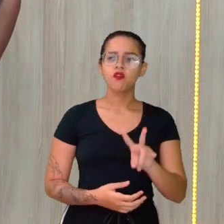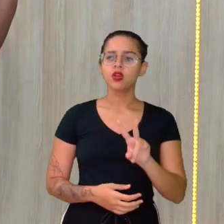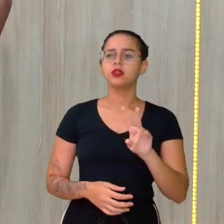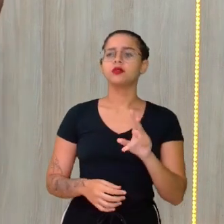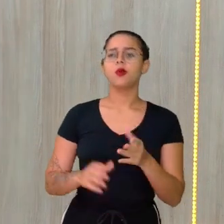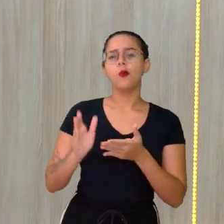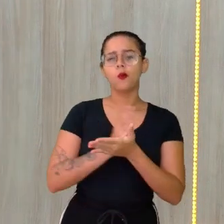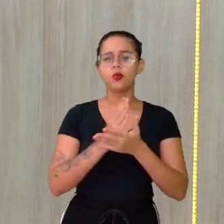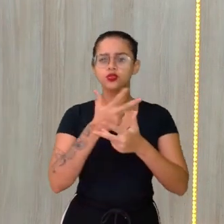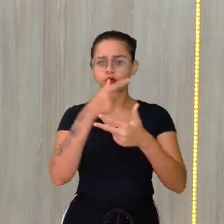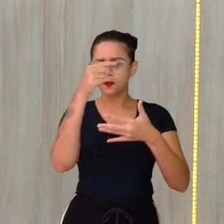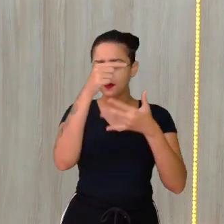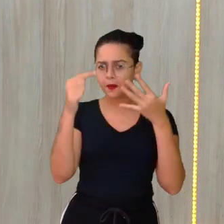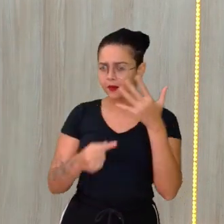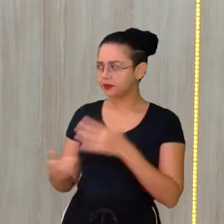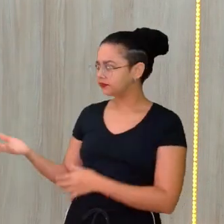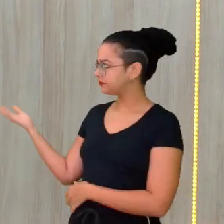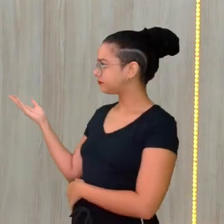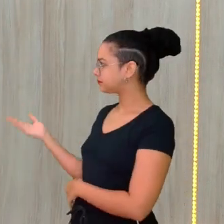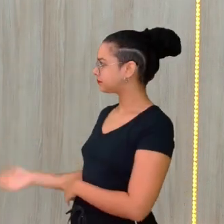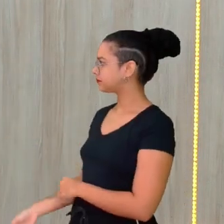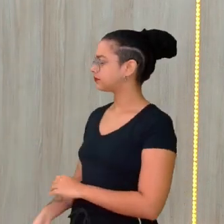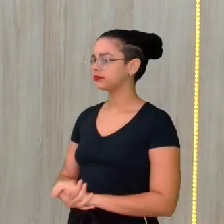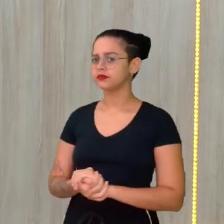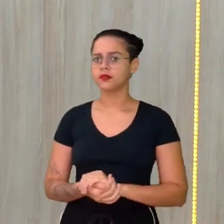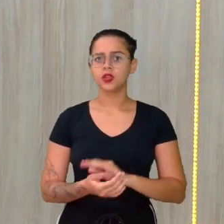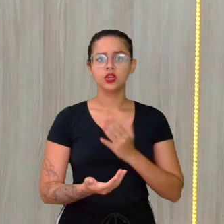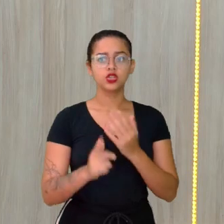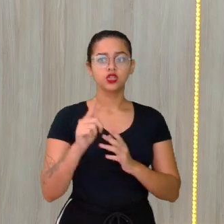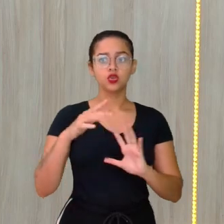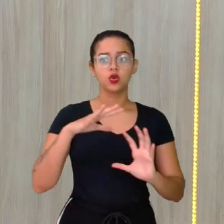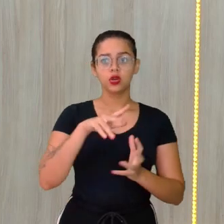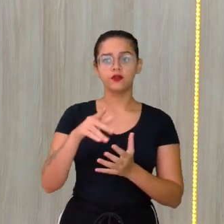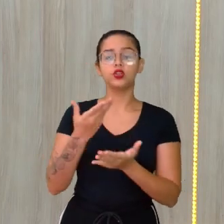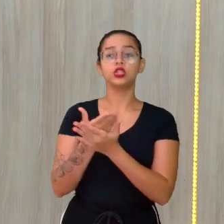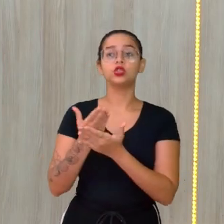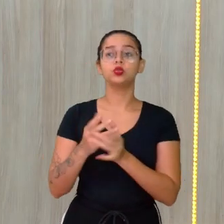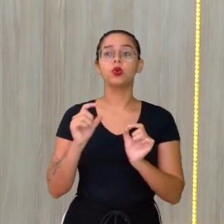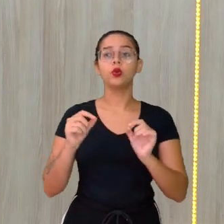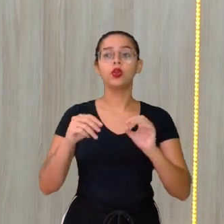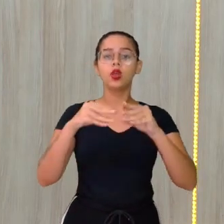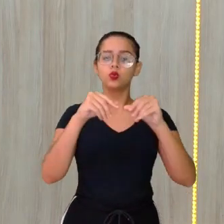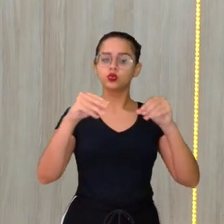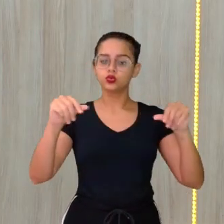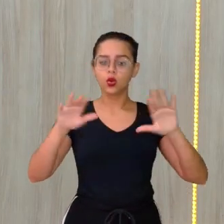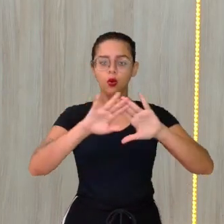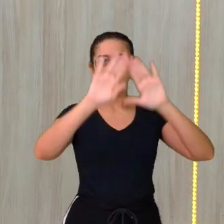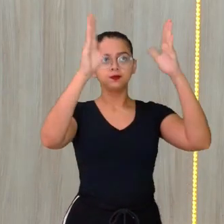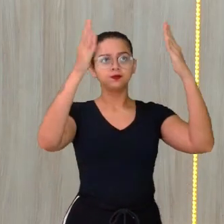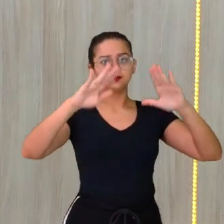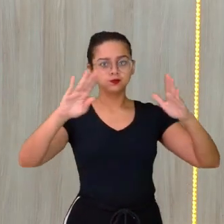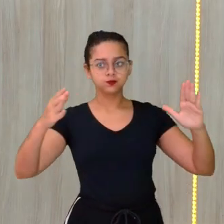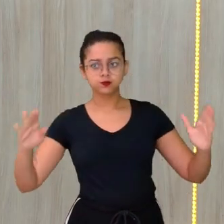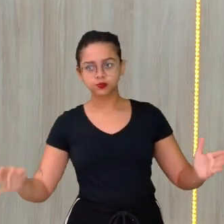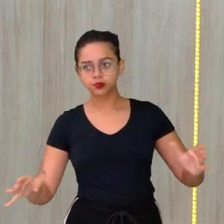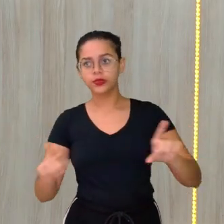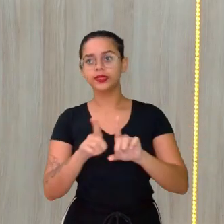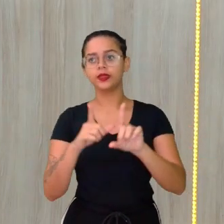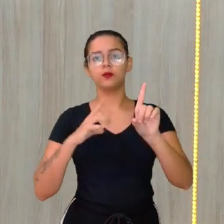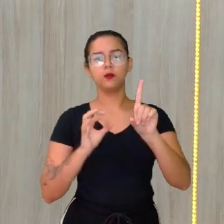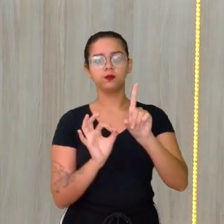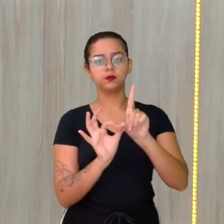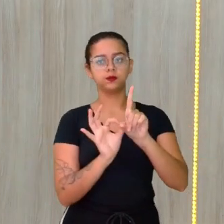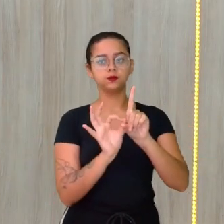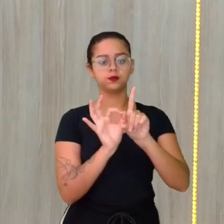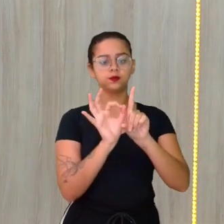esses elementos que eu trouxe aqui para vocês, a geografia estuda o relevo, né? A gente tem as montanhas, tem aí um